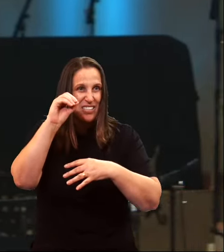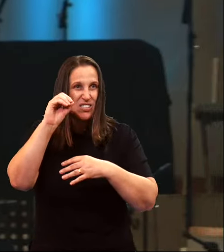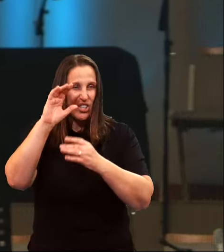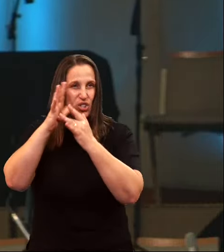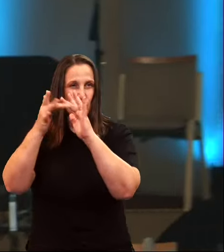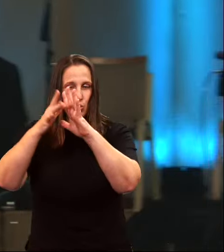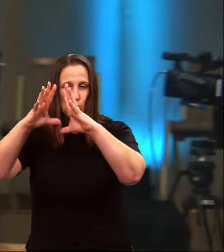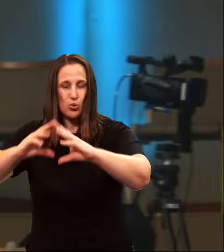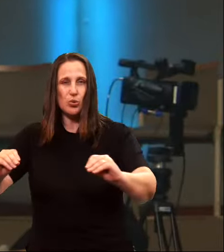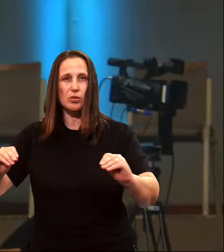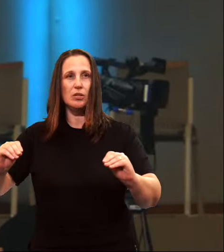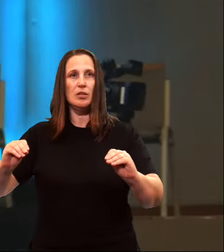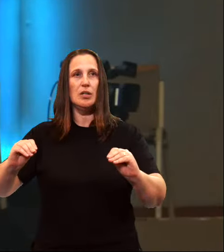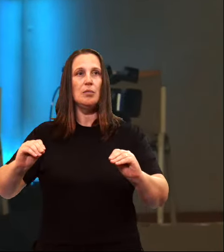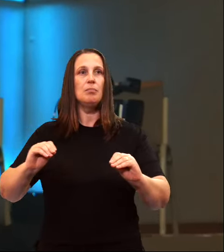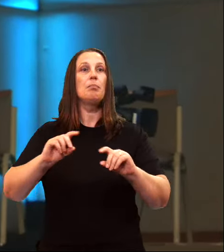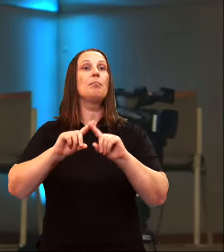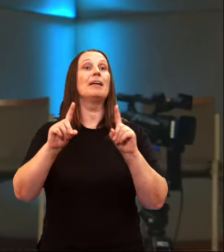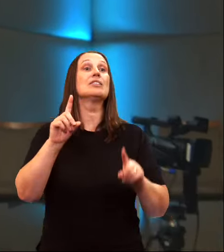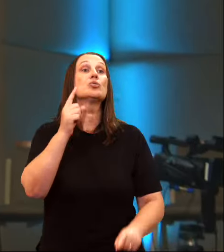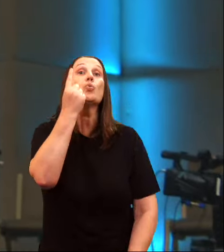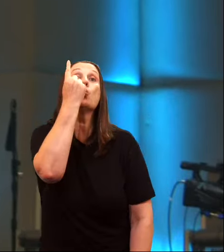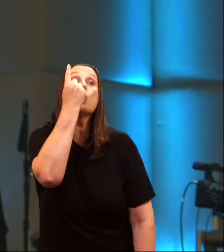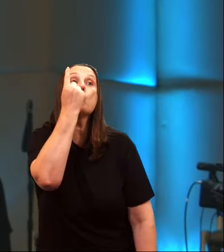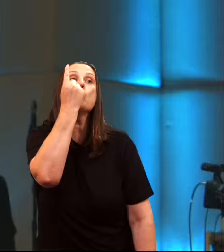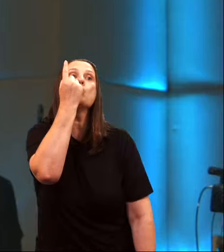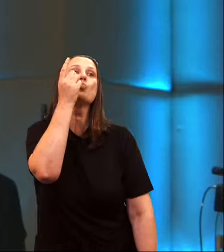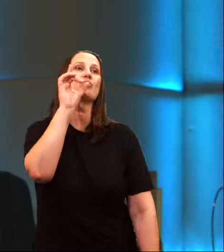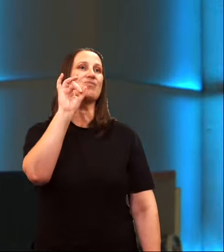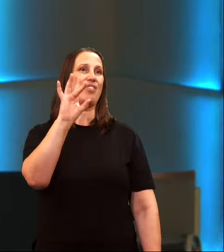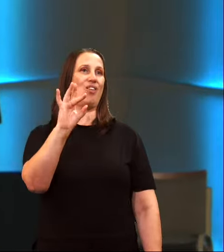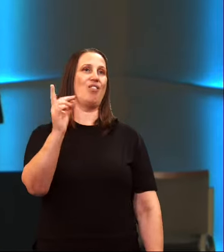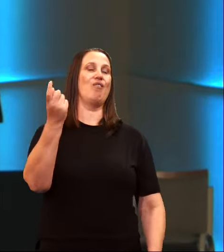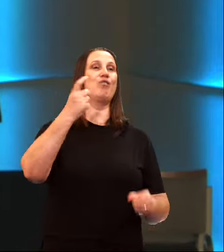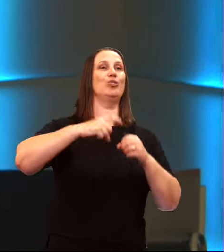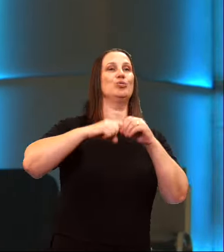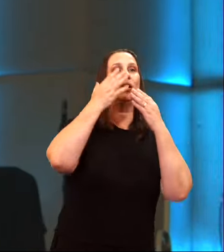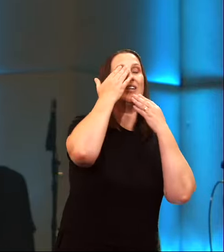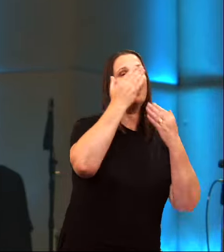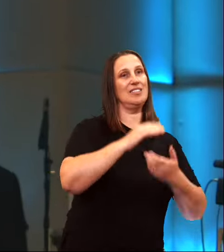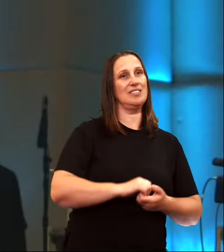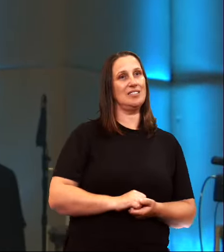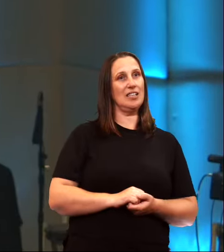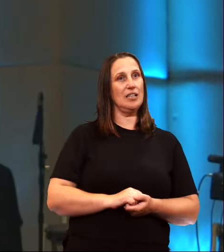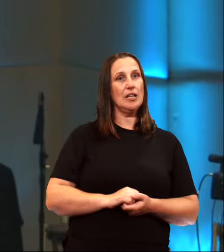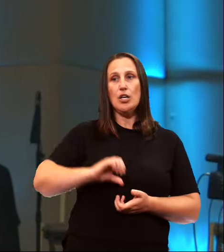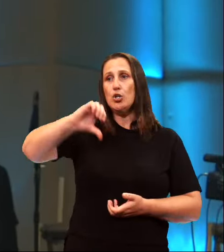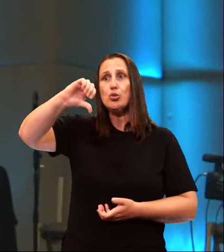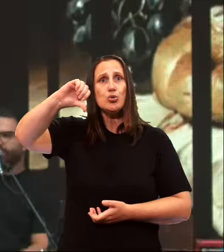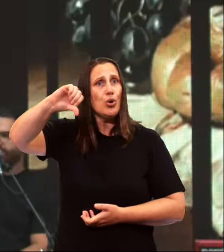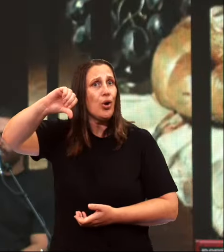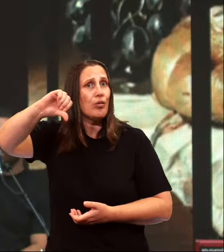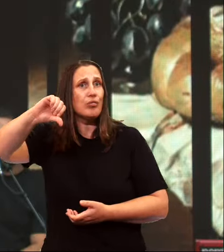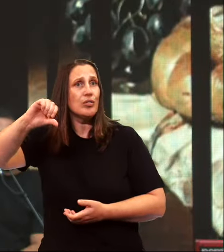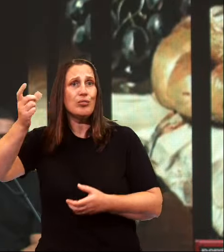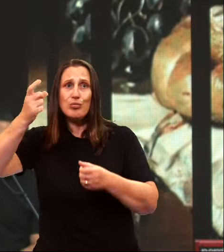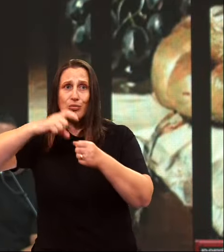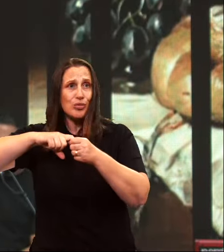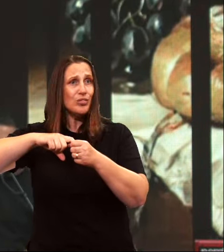Quando aquele volta, é samaritano, Jesus: por que os outros 9? Por que não voltaram?